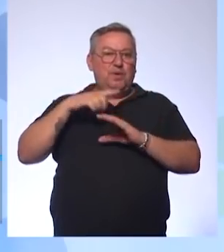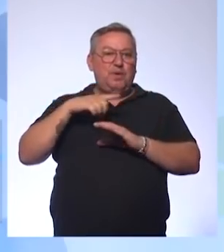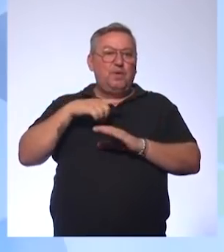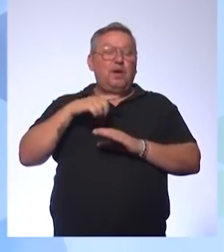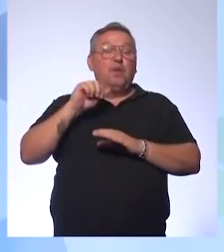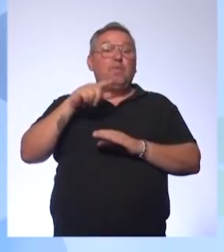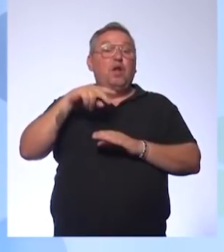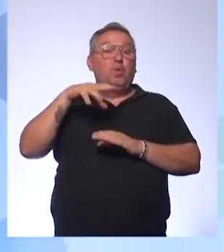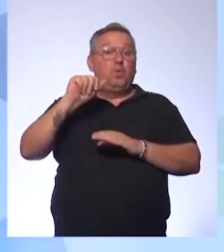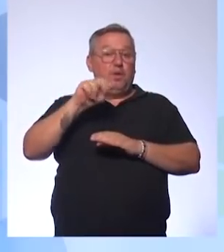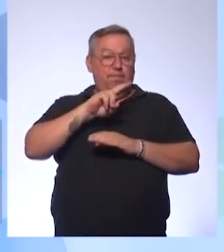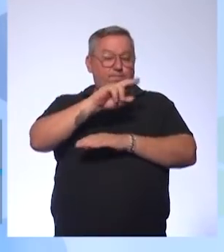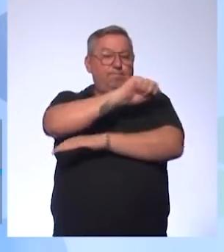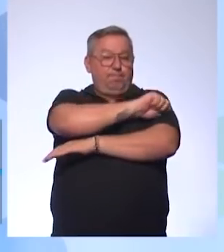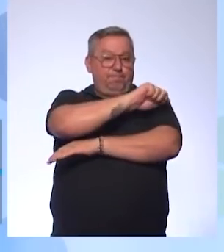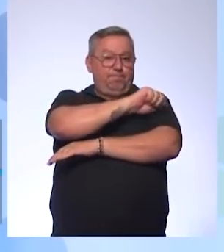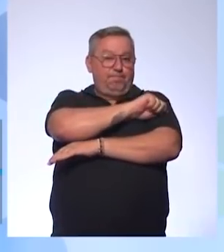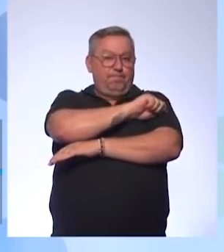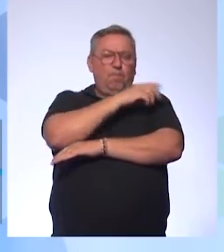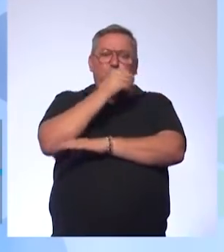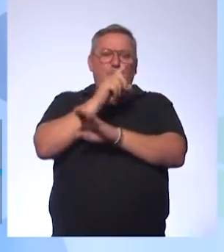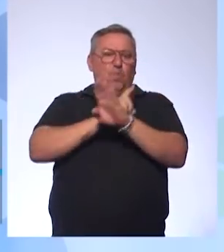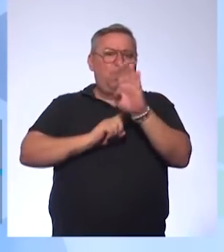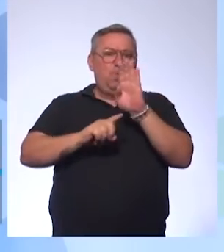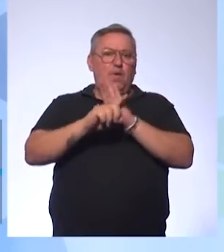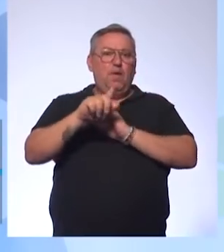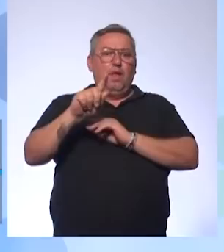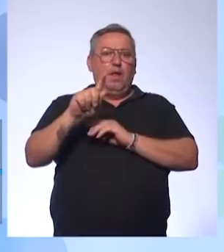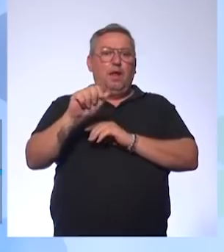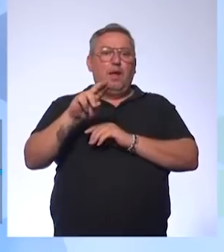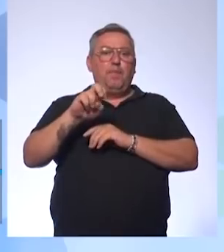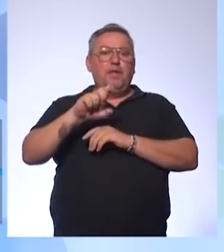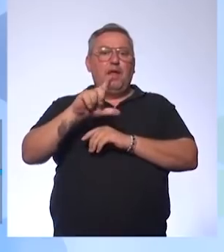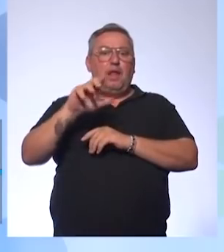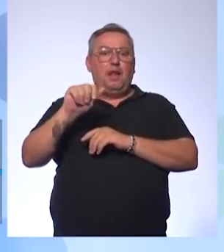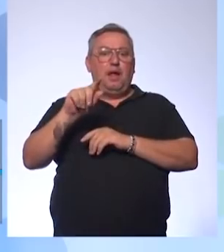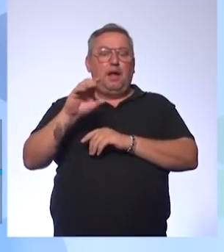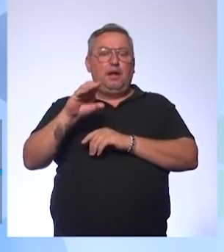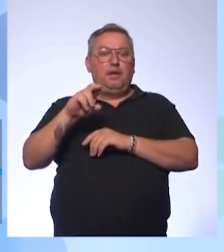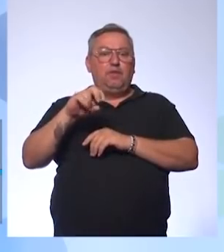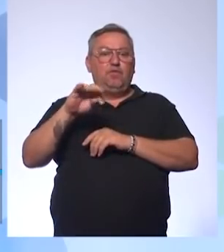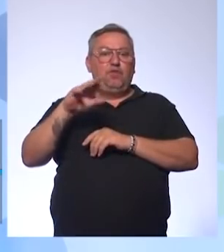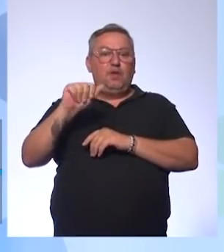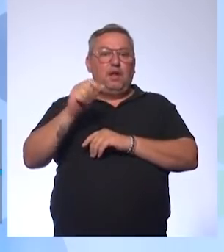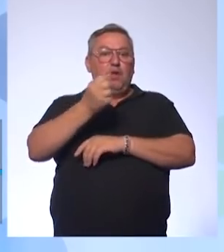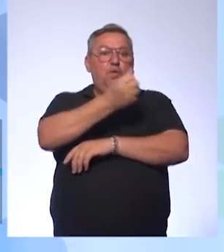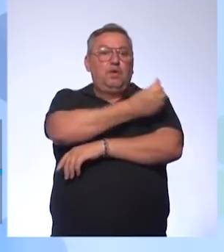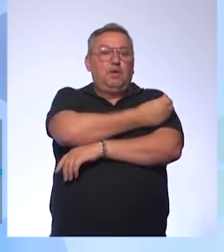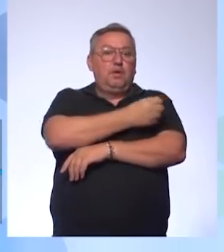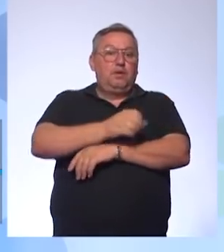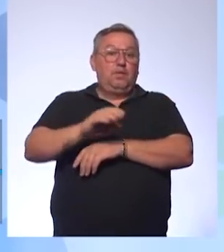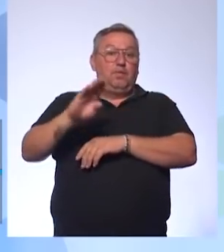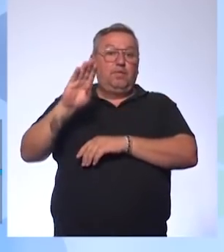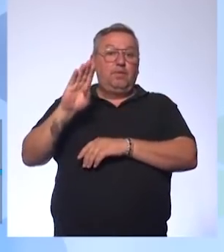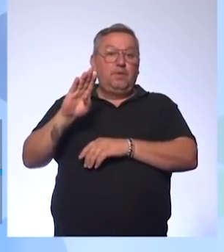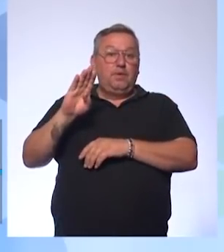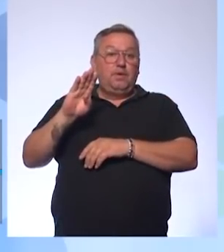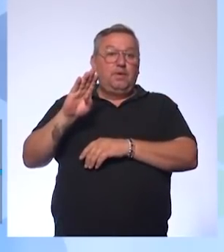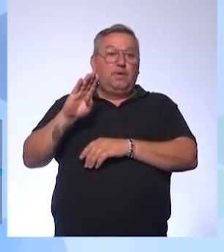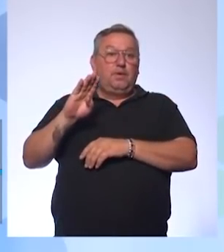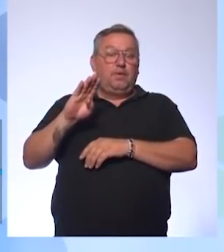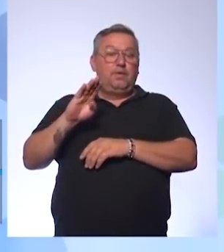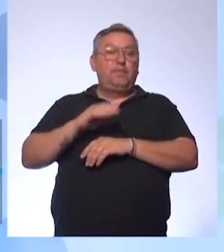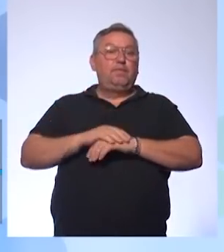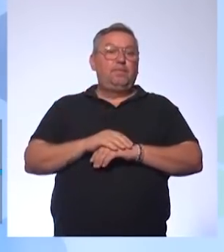preciso mencioná-la, que é muito protagonista, que é a Gabriela Cristina. Ela é do sexto ano B. Ó, Gabriela Cristina Cardenas